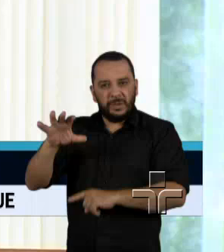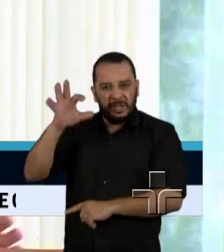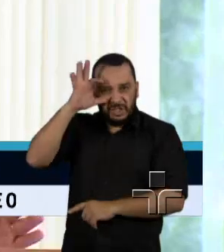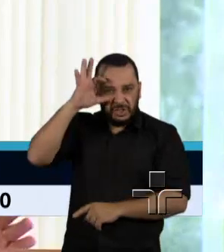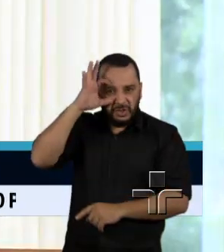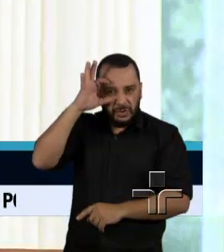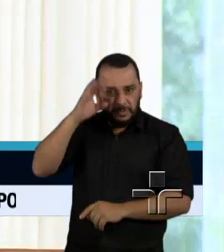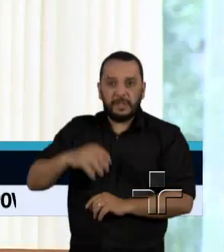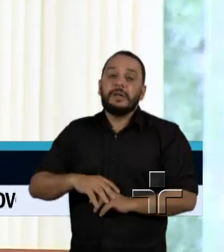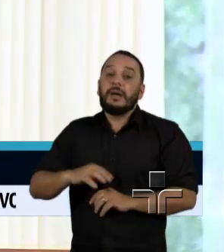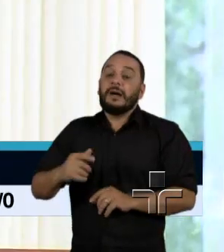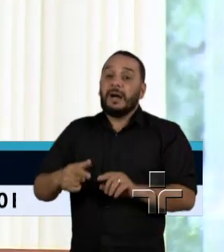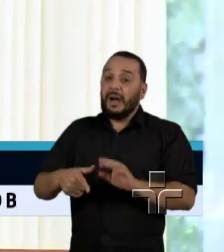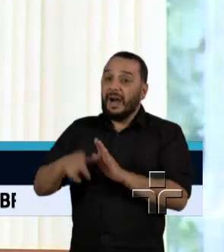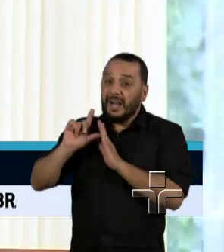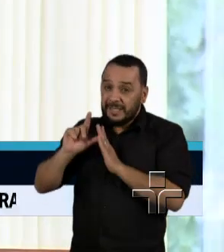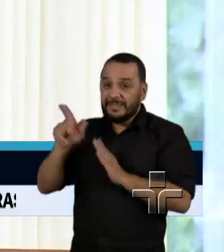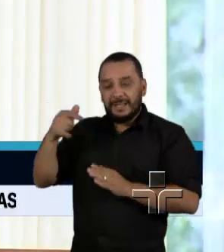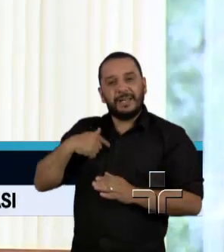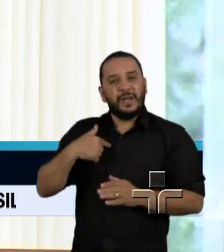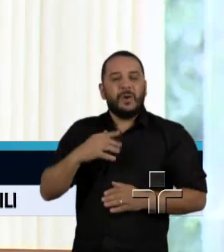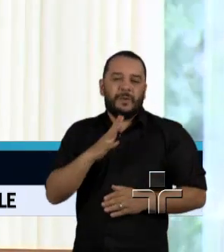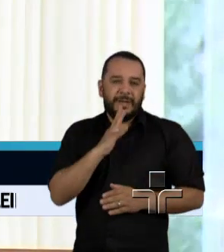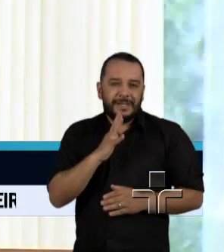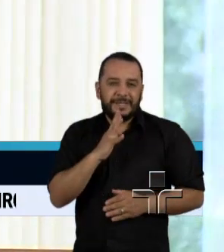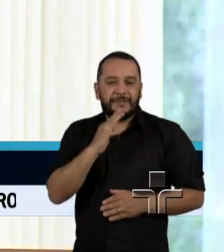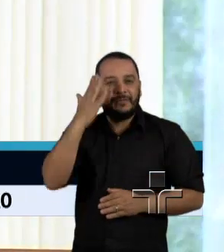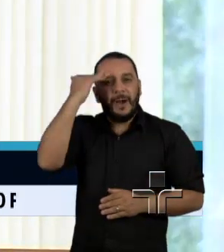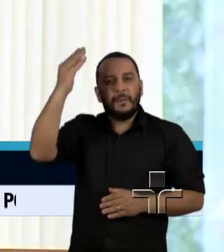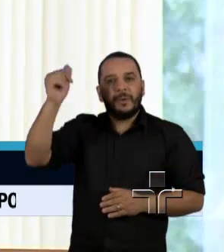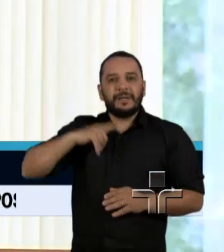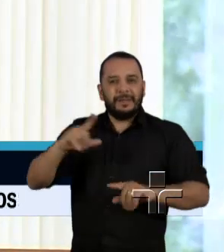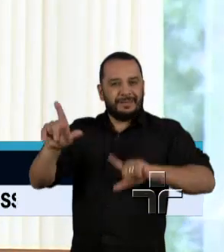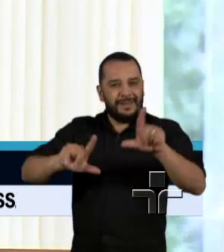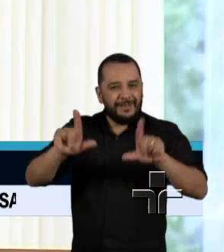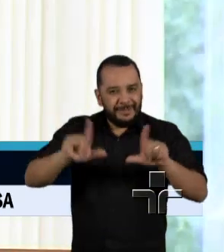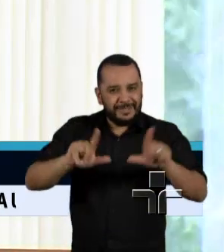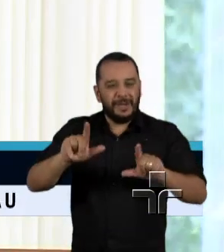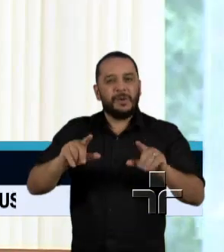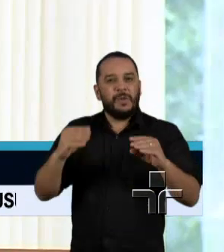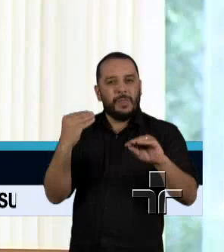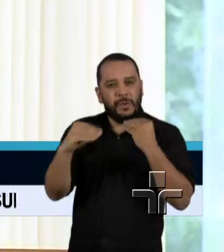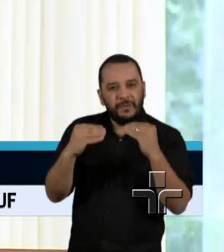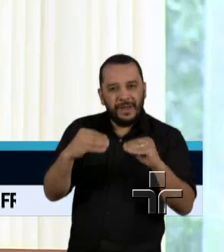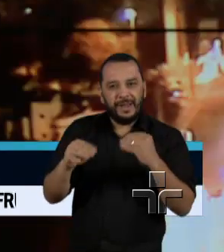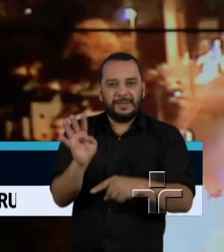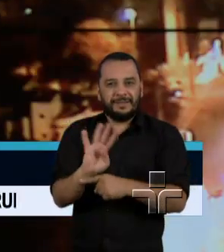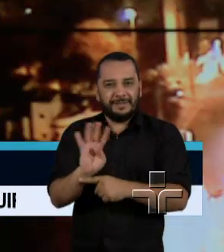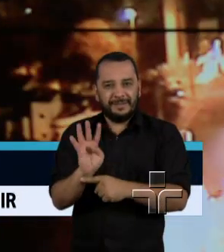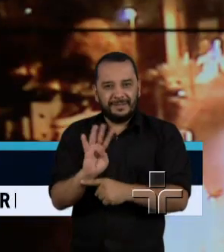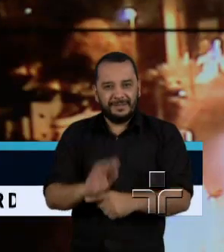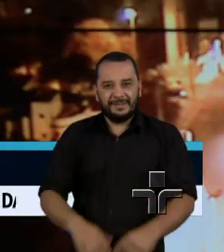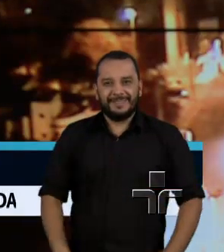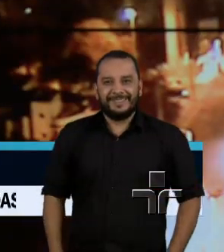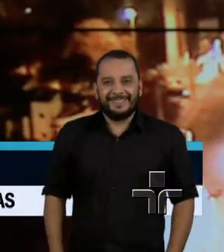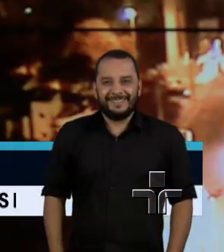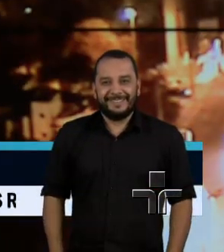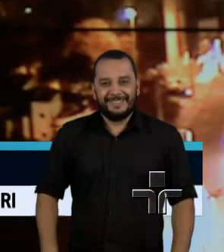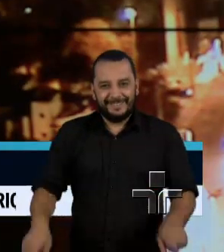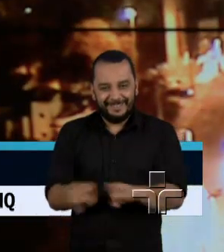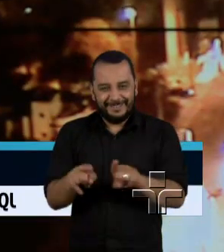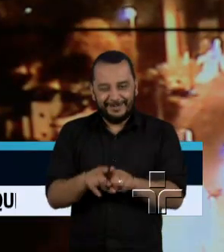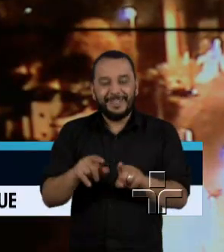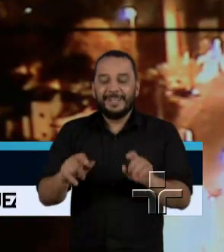Rousseff. Antes disso, ele era conhecido por participar de programas de TV, novelas e cinema. O deputado